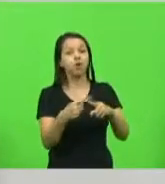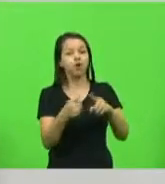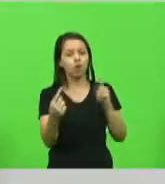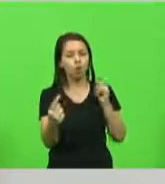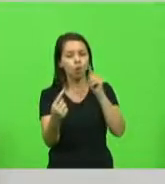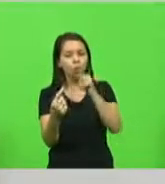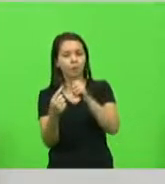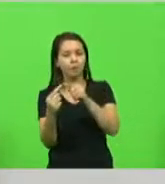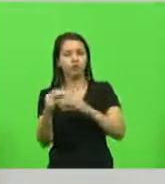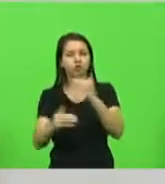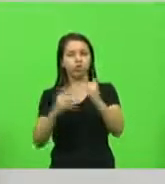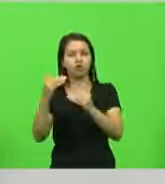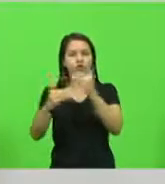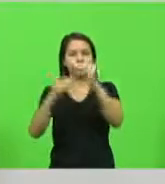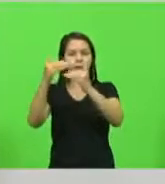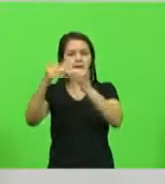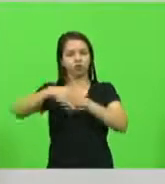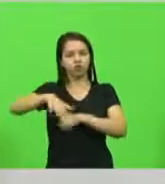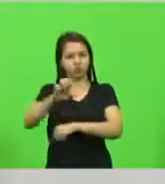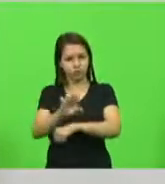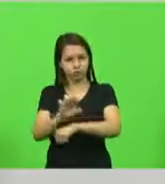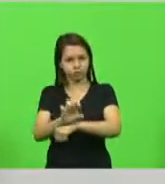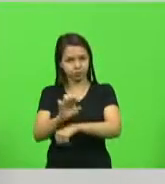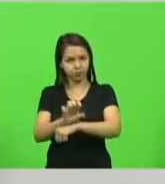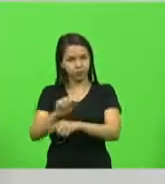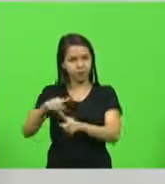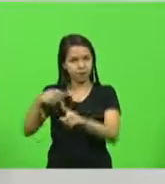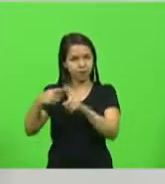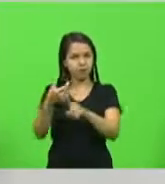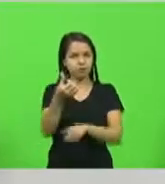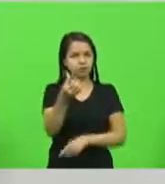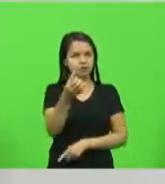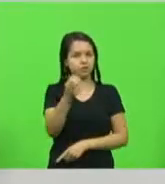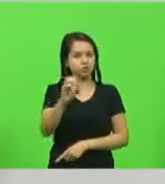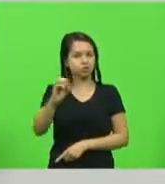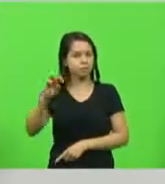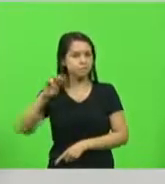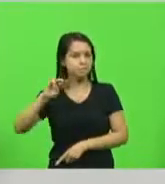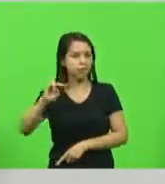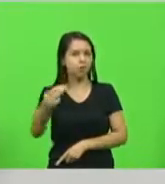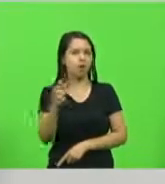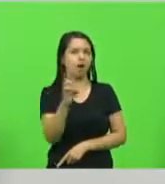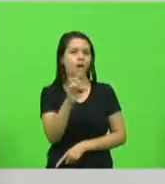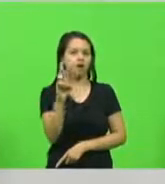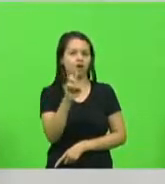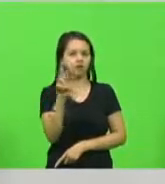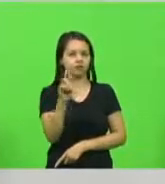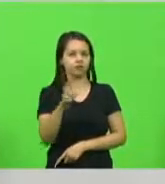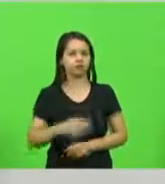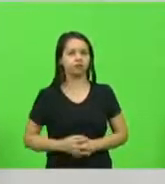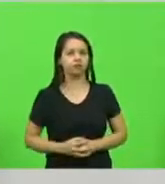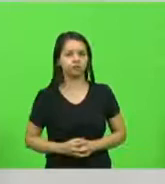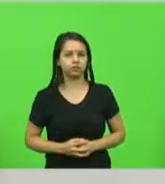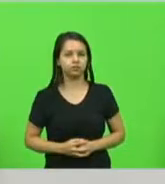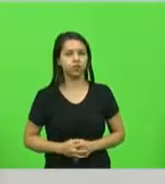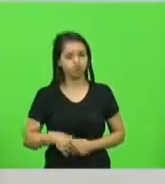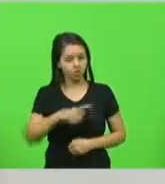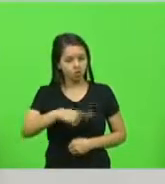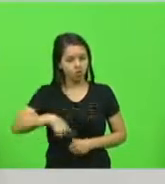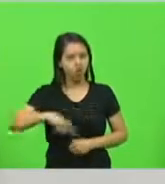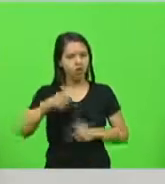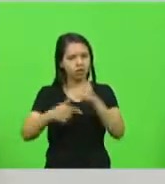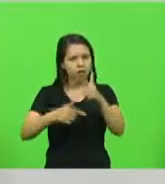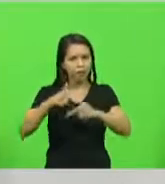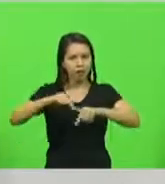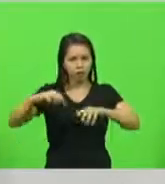nosso Estado. Foram mais de 600 milhões de reais. E assim, quando todos trabalhamos juntos,